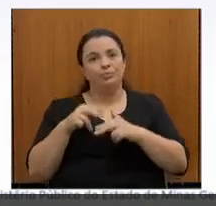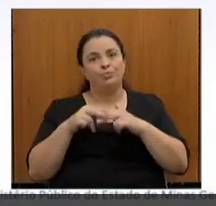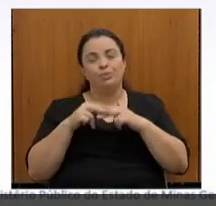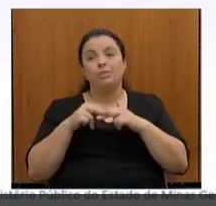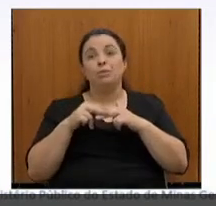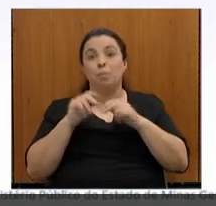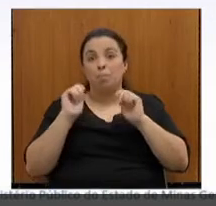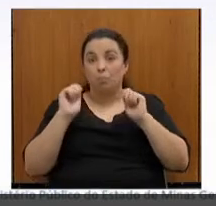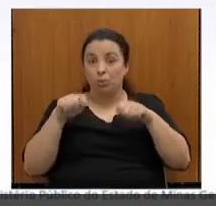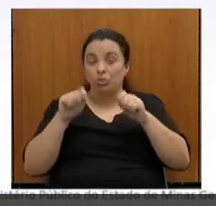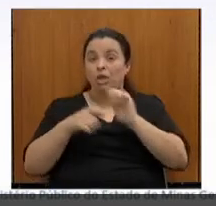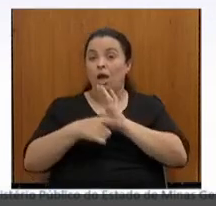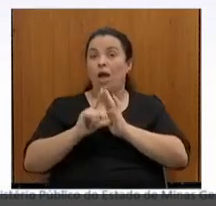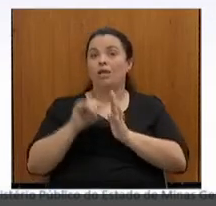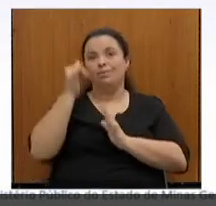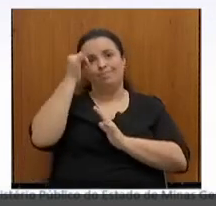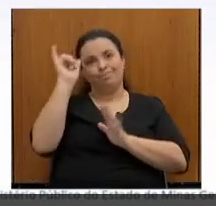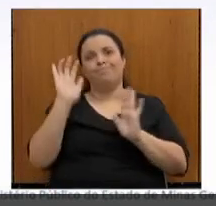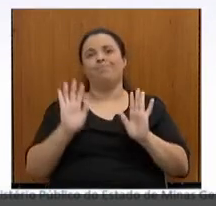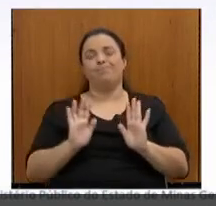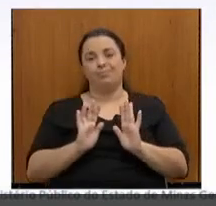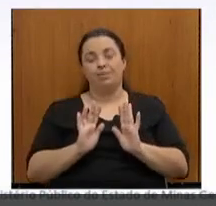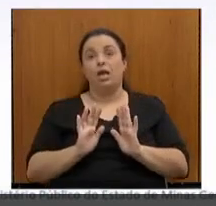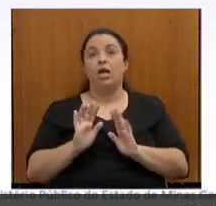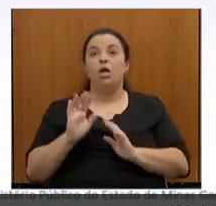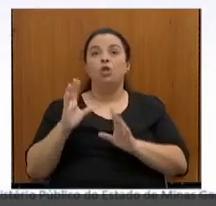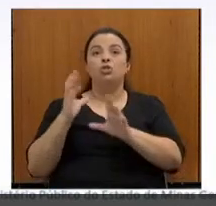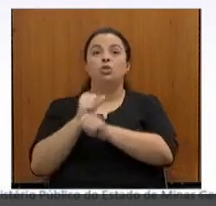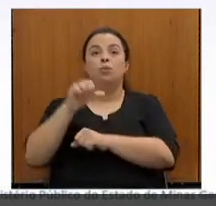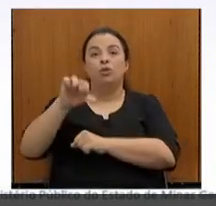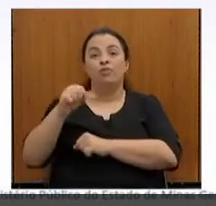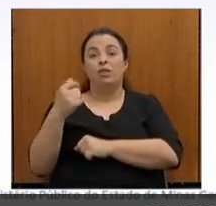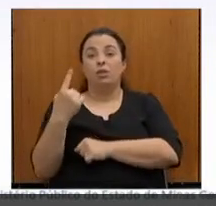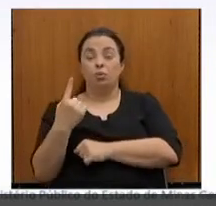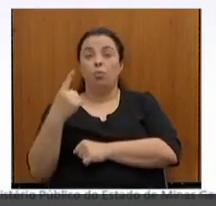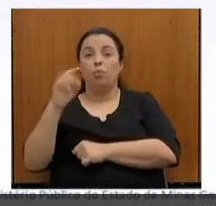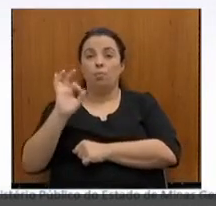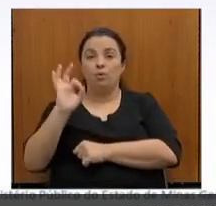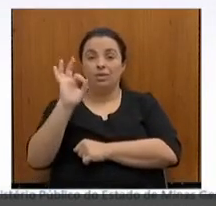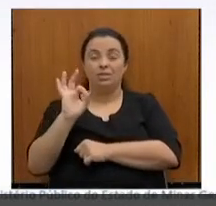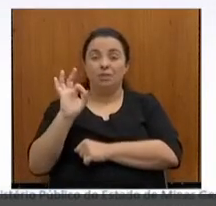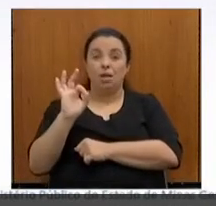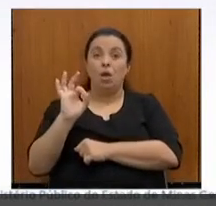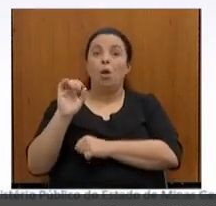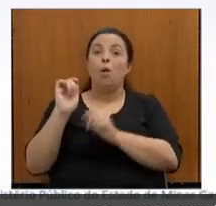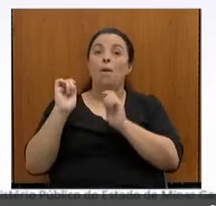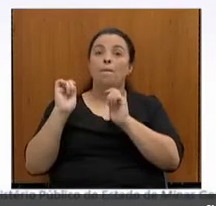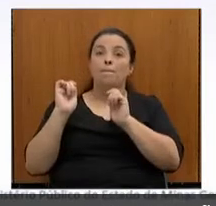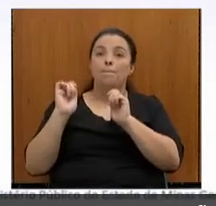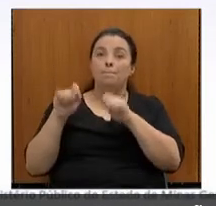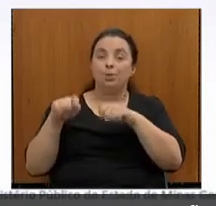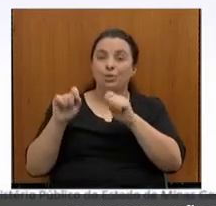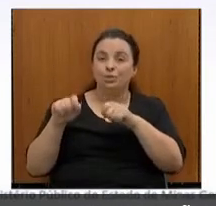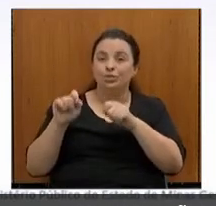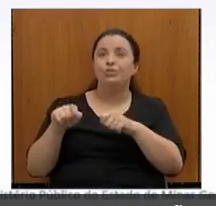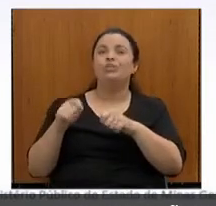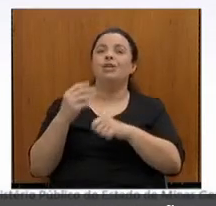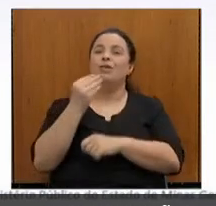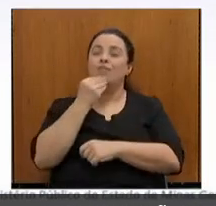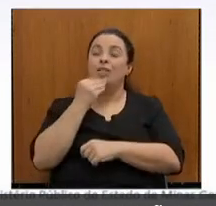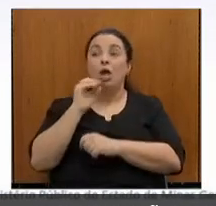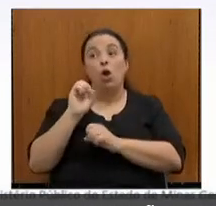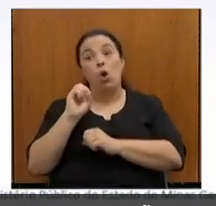91% das mortes maternas em Minas Gerais ocorrem por causas evitáveis ou potencialmente